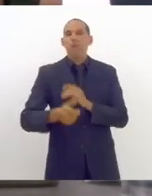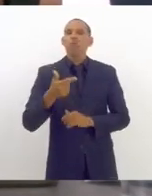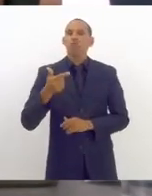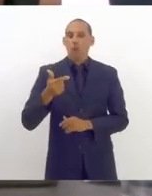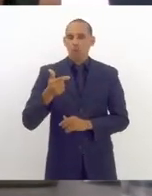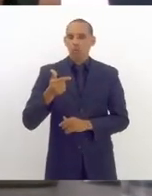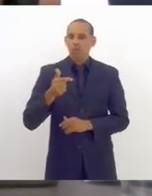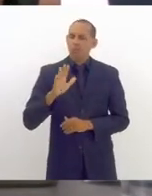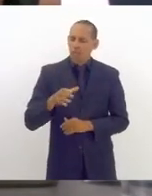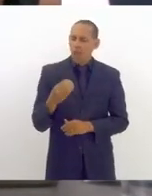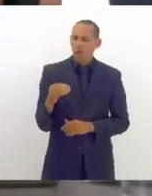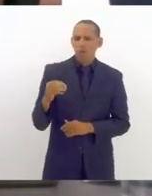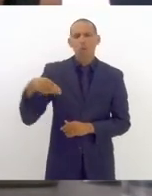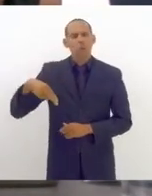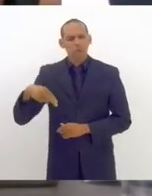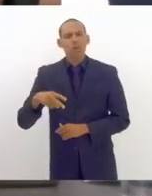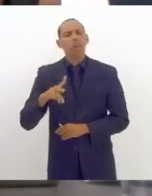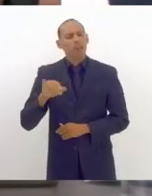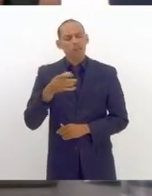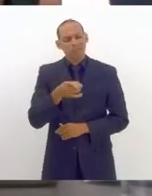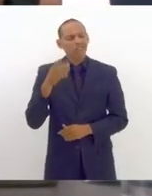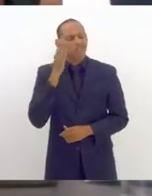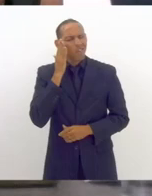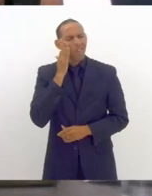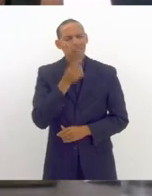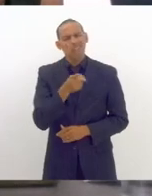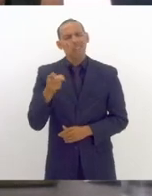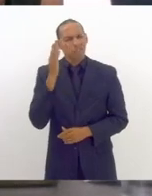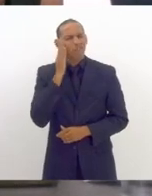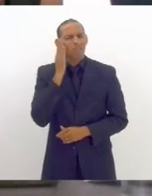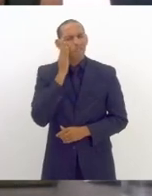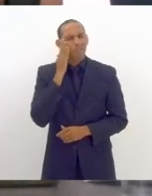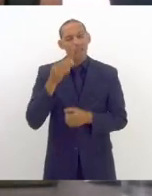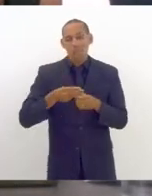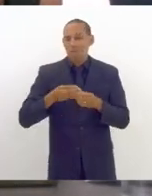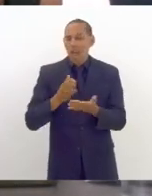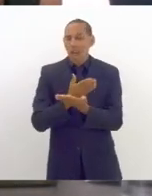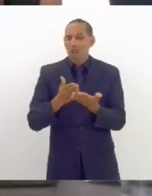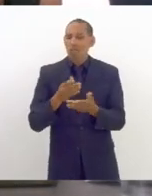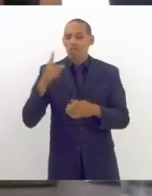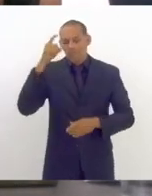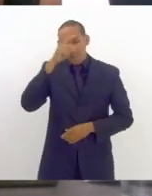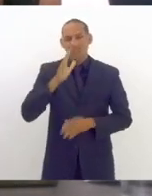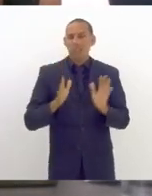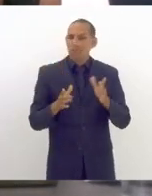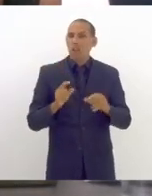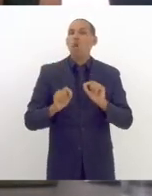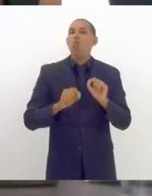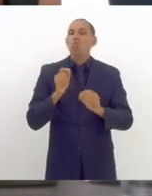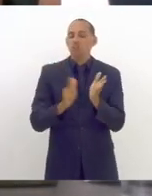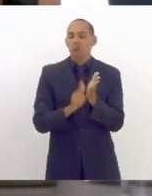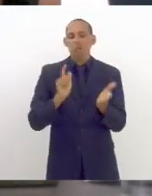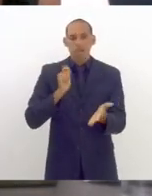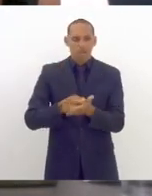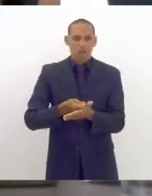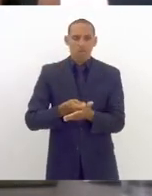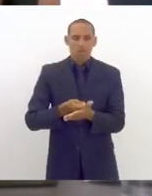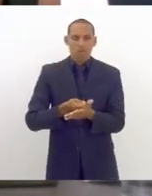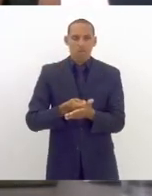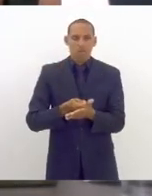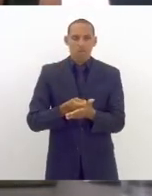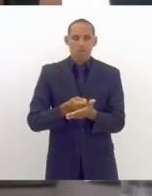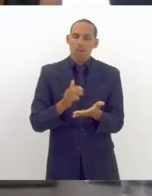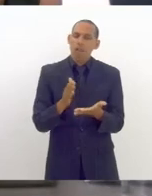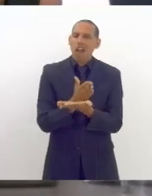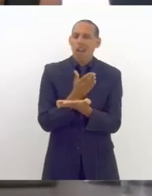foi assim em outubro em novembro você sabe que já tem até municípios com dificuldade de pagar a folha tem município